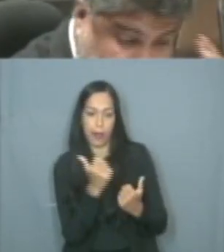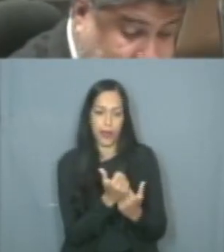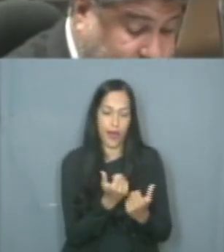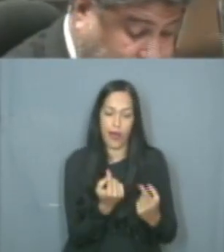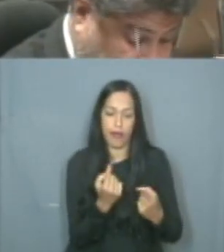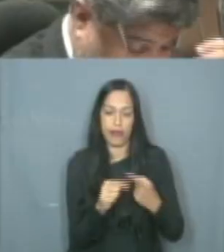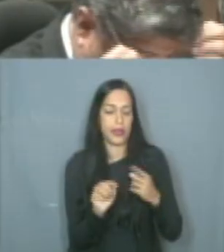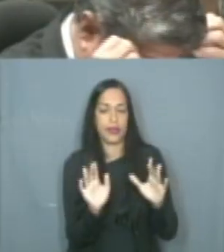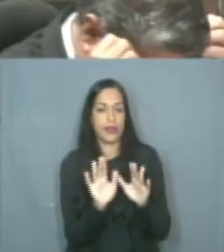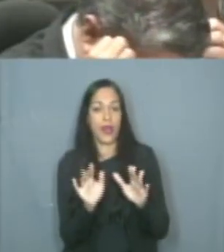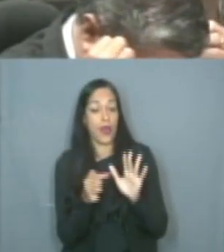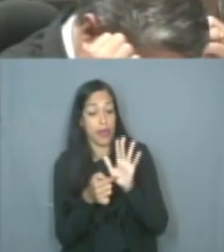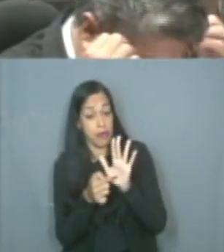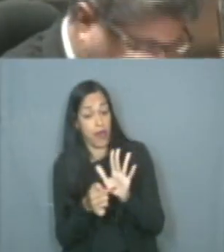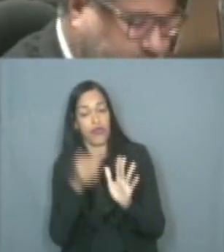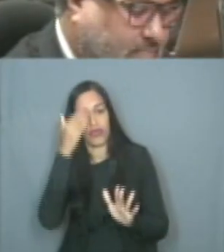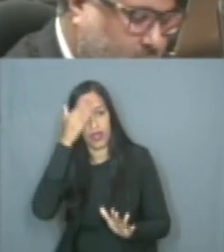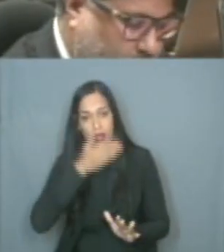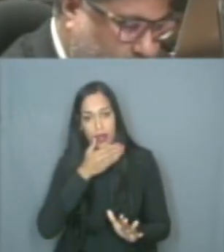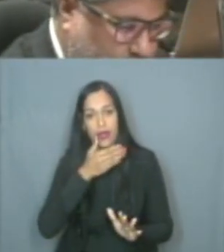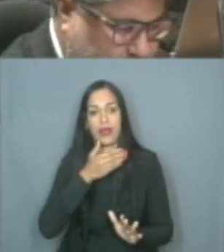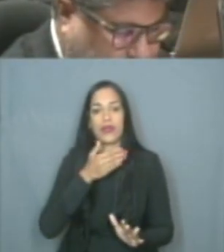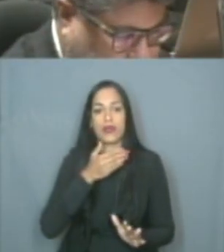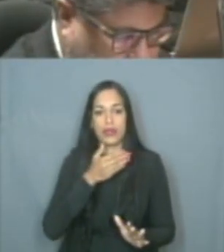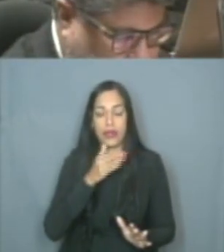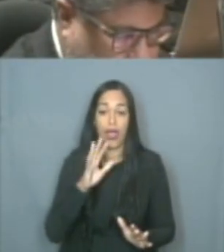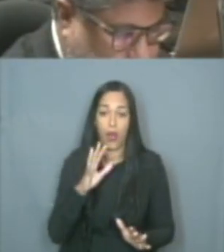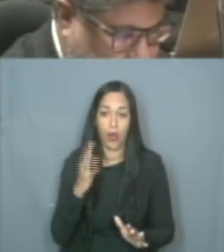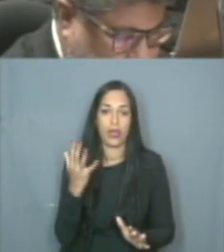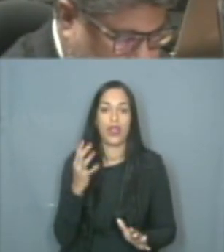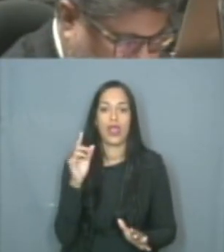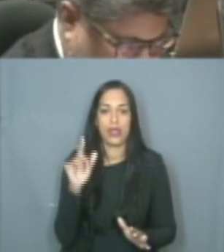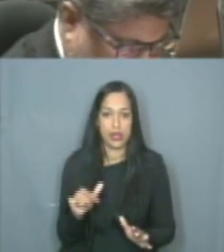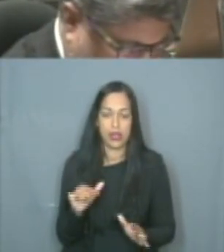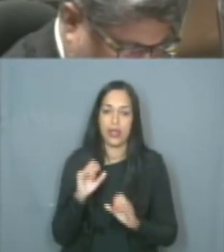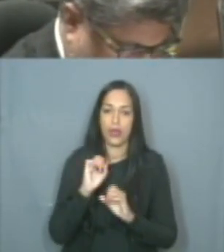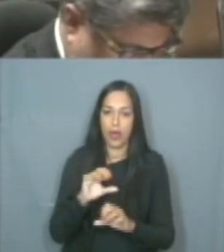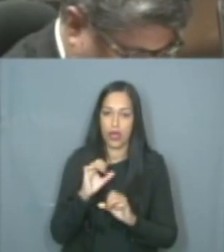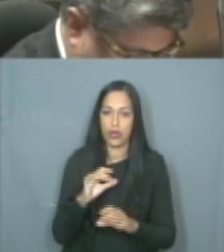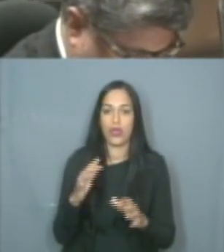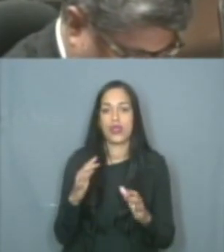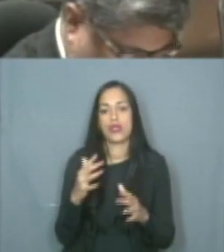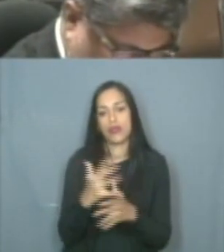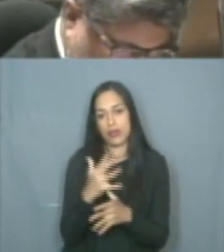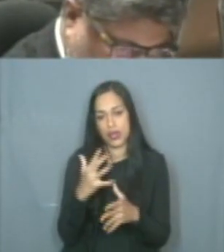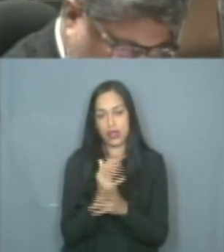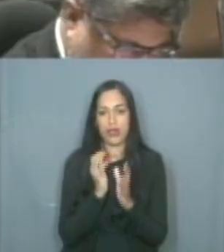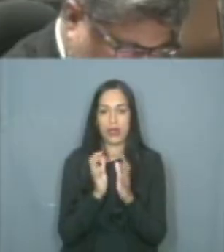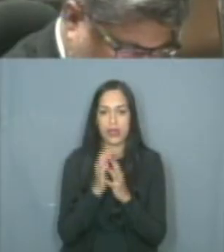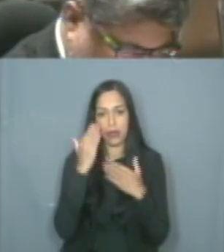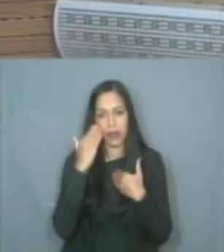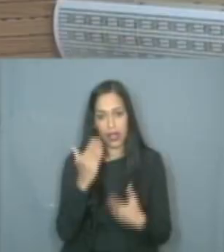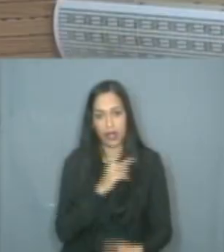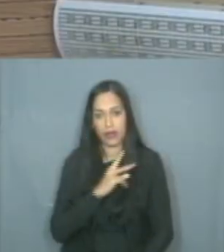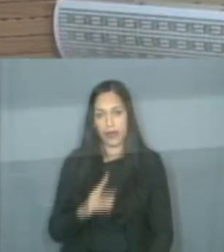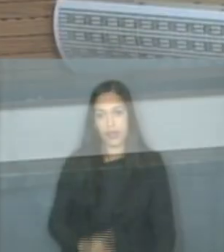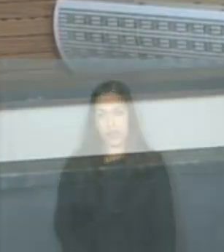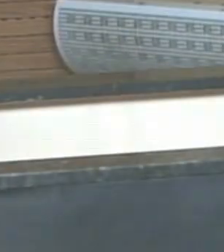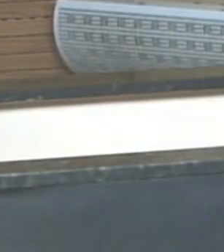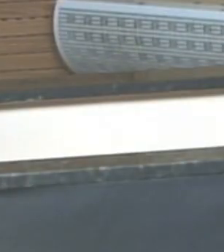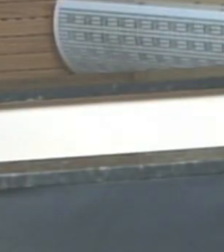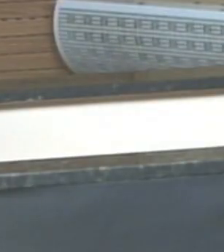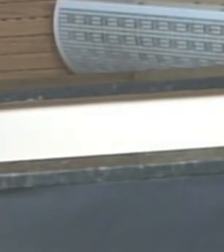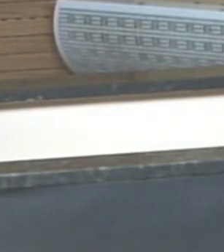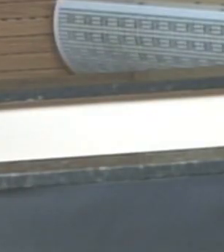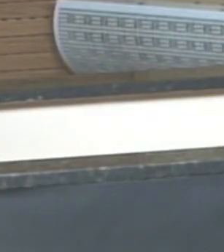traz um retrato real daquilo que acontece com a educação aqui em nossa cidade. Obrigado, vereador. Obrigada, vereador